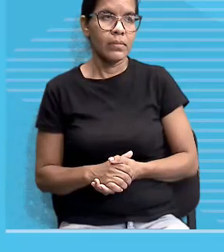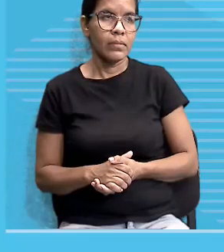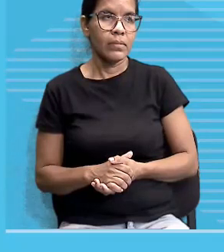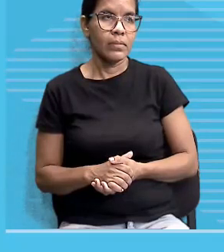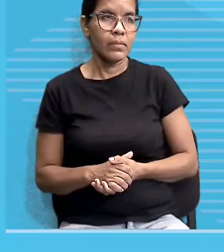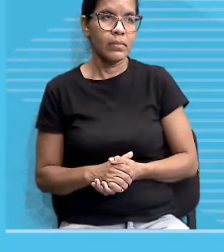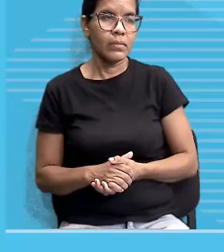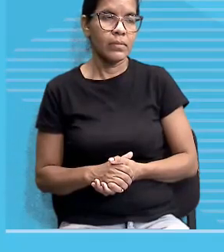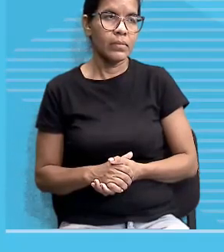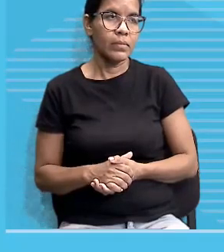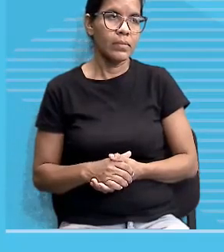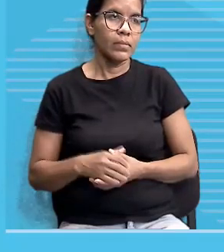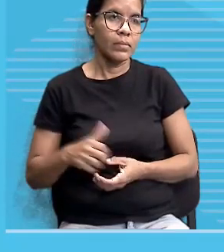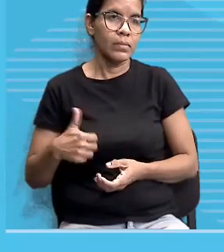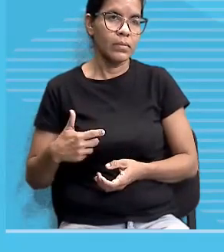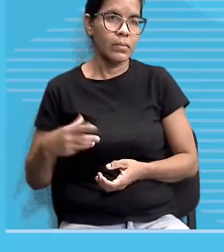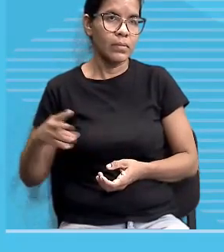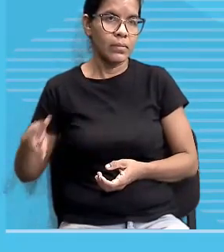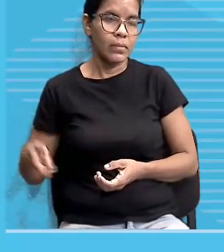só 13mil